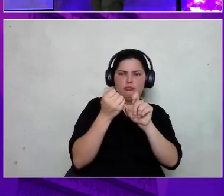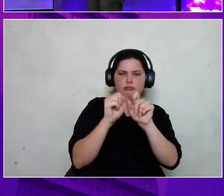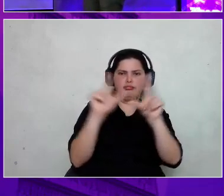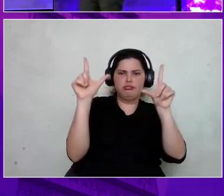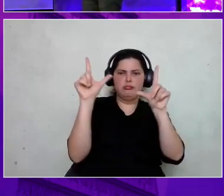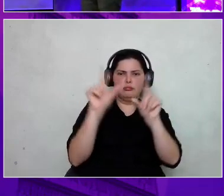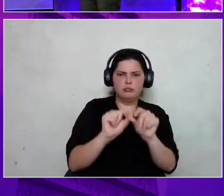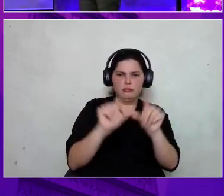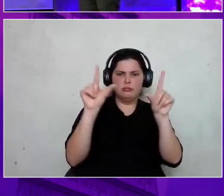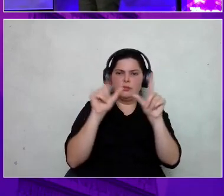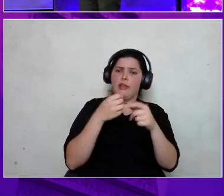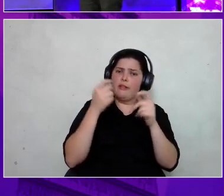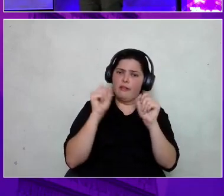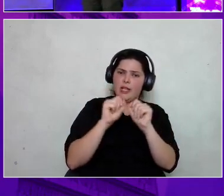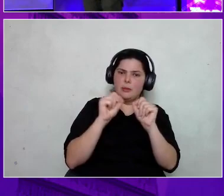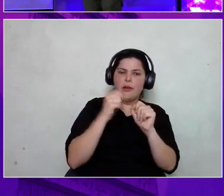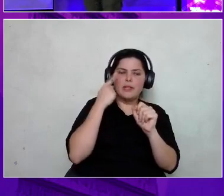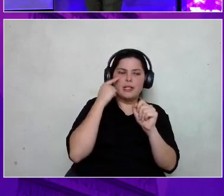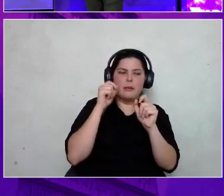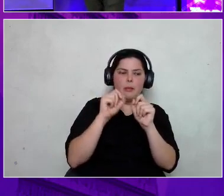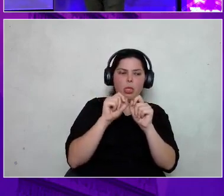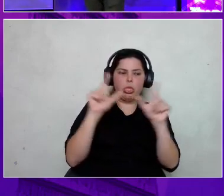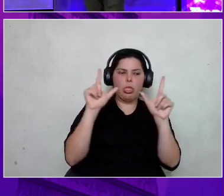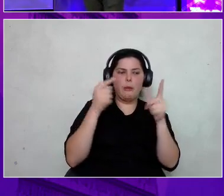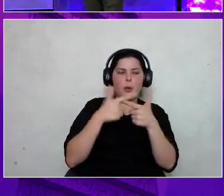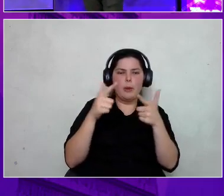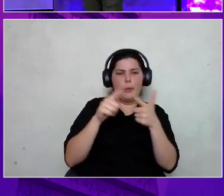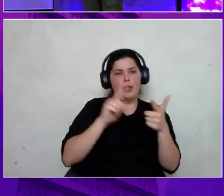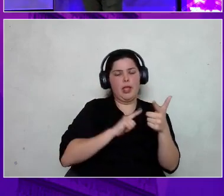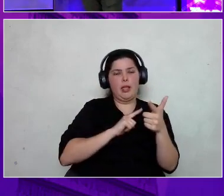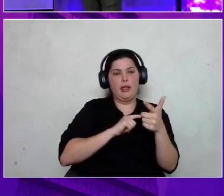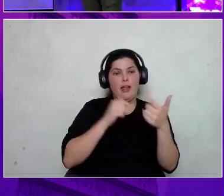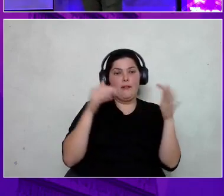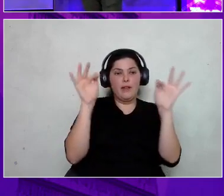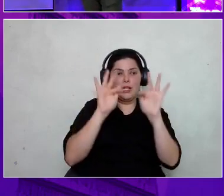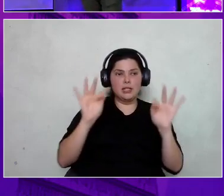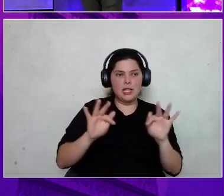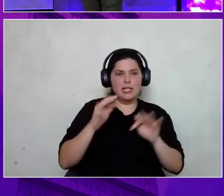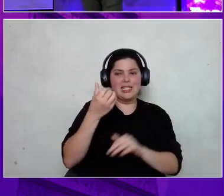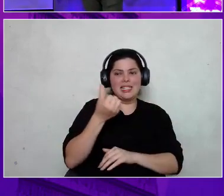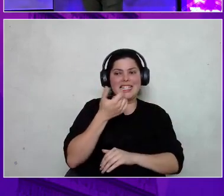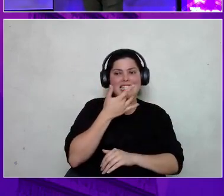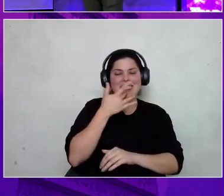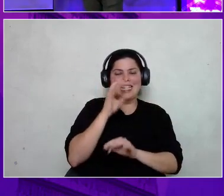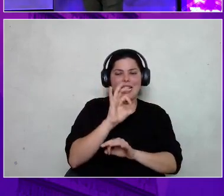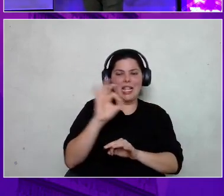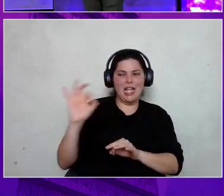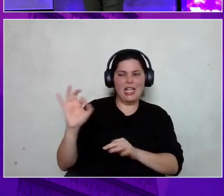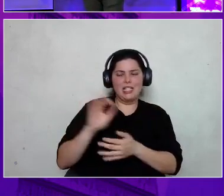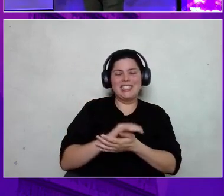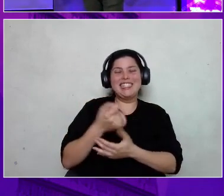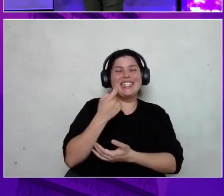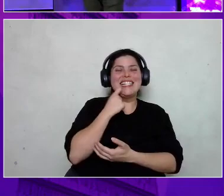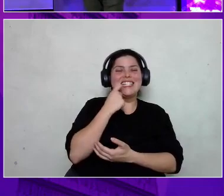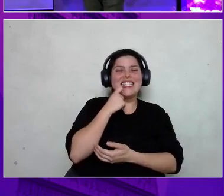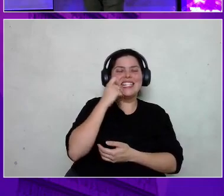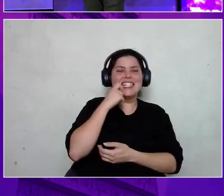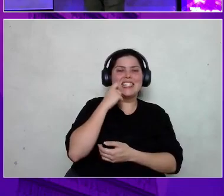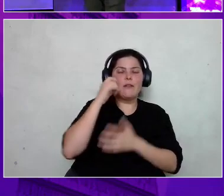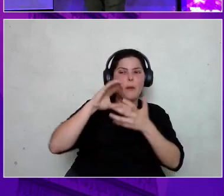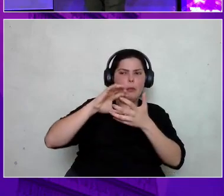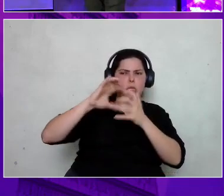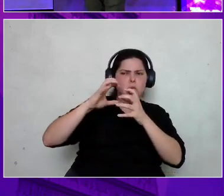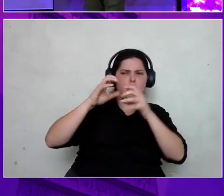bacana. Chega lá, a alegria do tester é 6 horas da tarde, da sexta-feira, abrir um bug de layout que o cara esqueceu